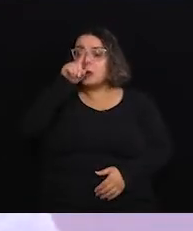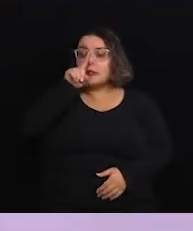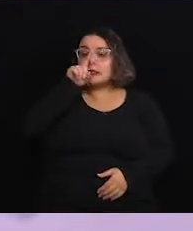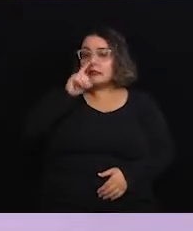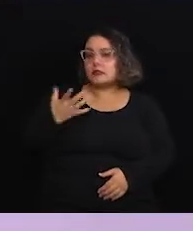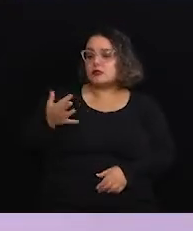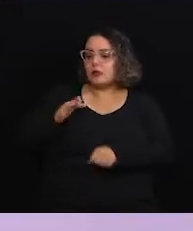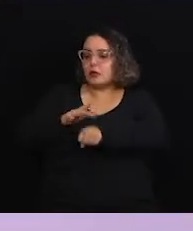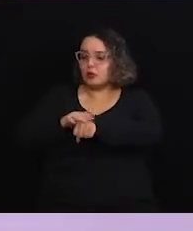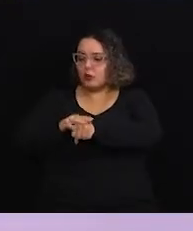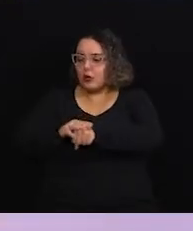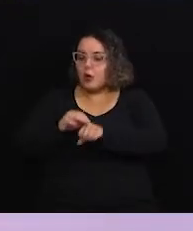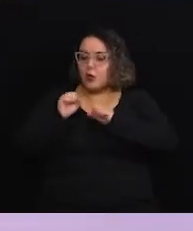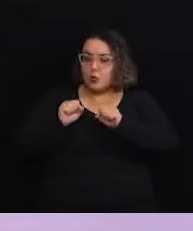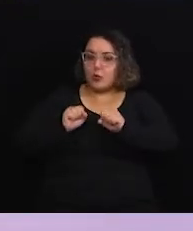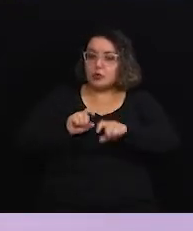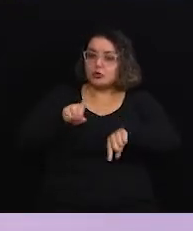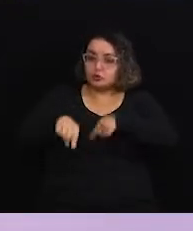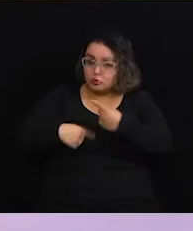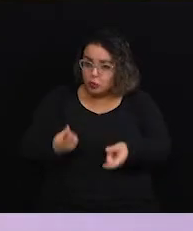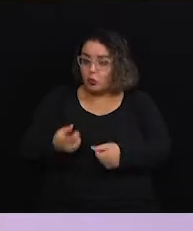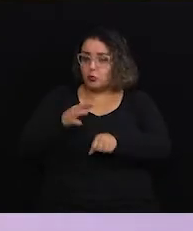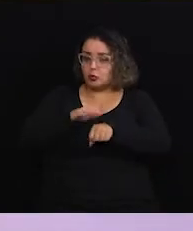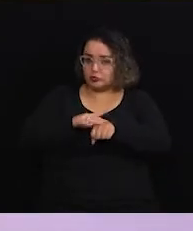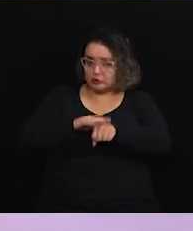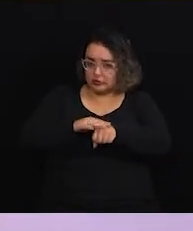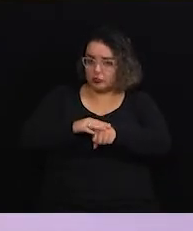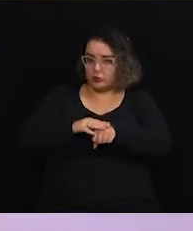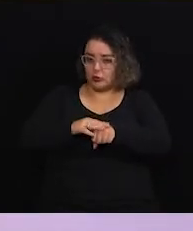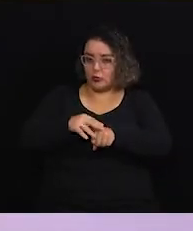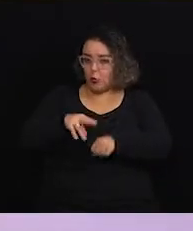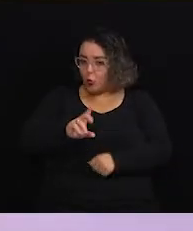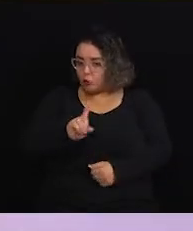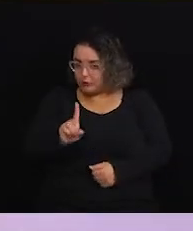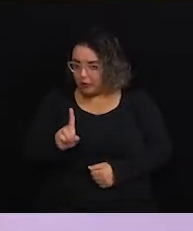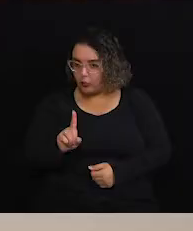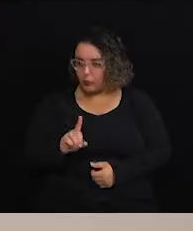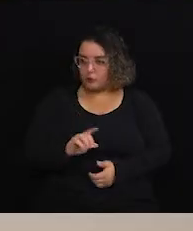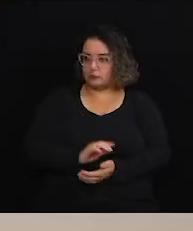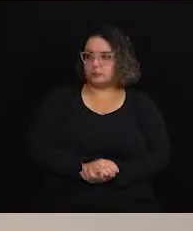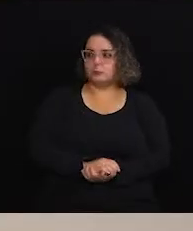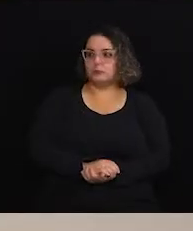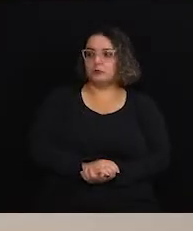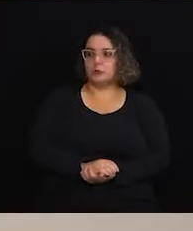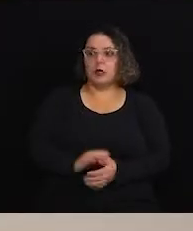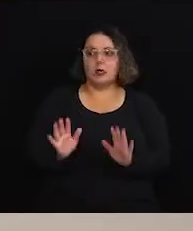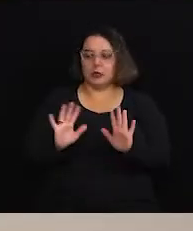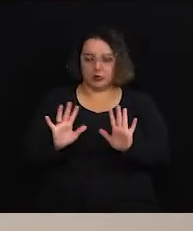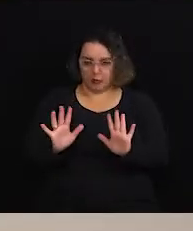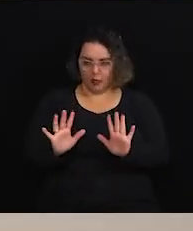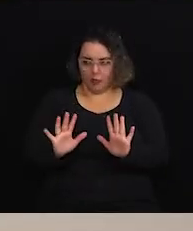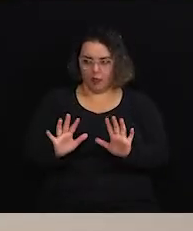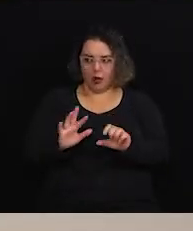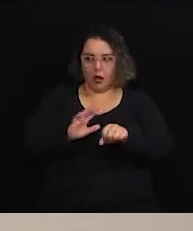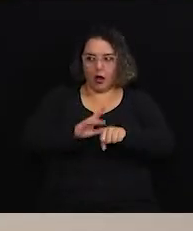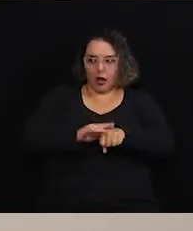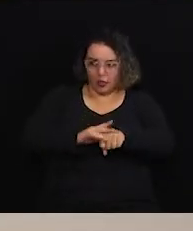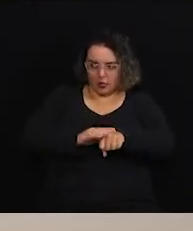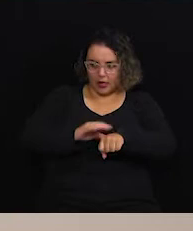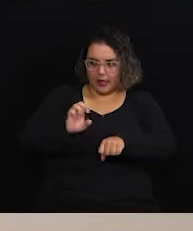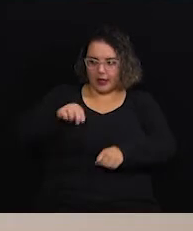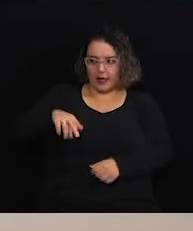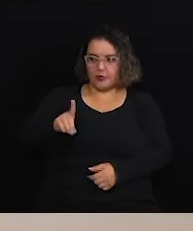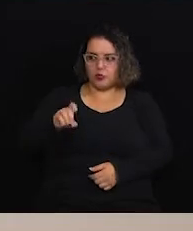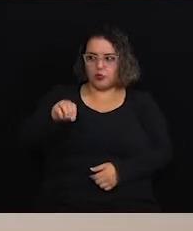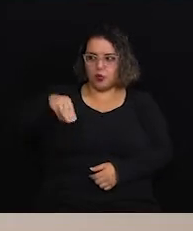a endometriose pode causar outras doenças? É isso ou não? Não, a endometriose, ela é uma doença,